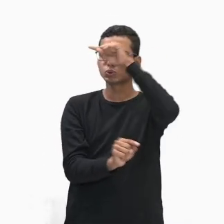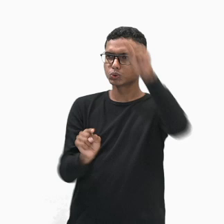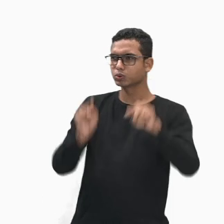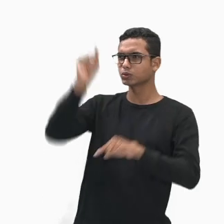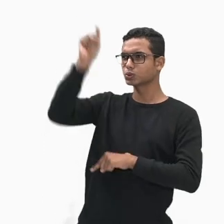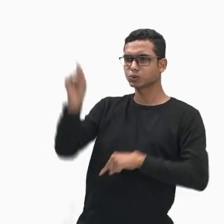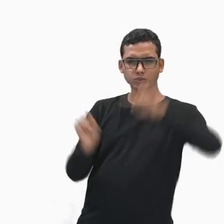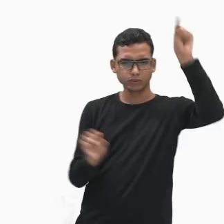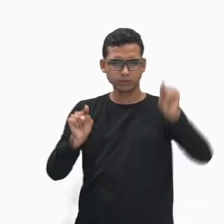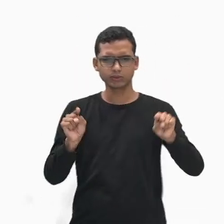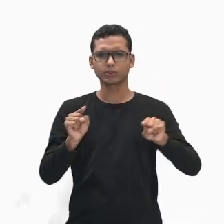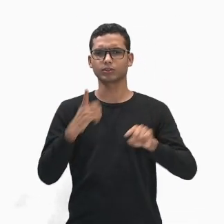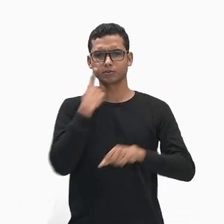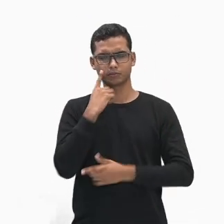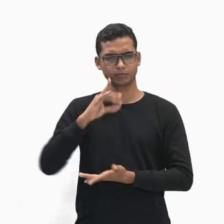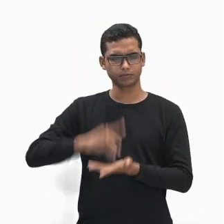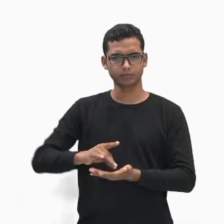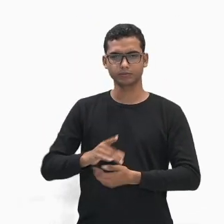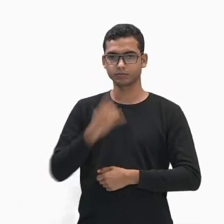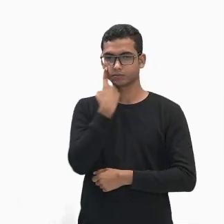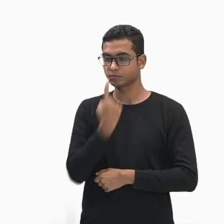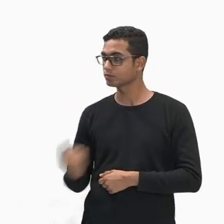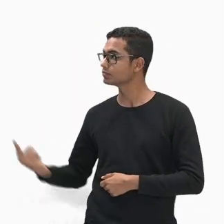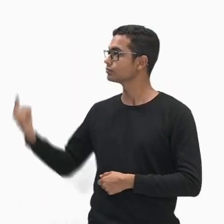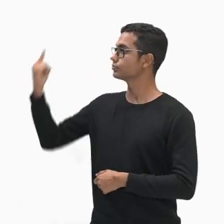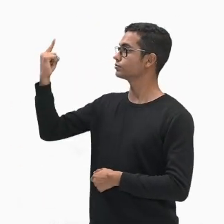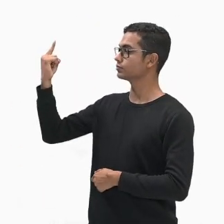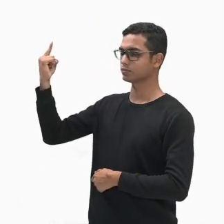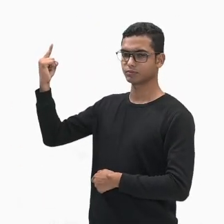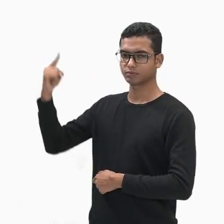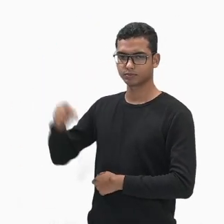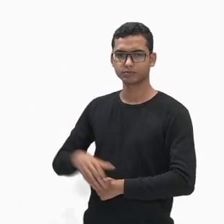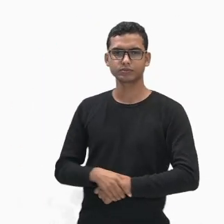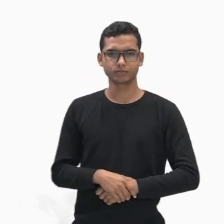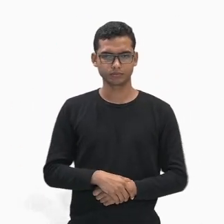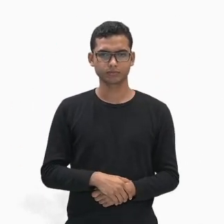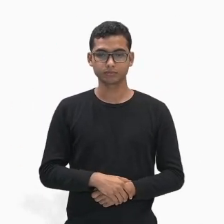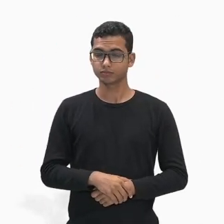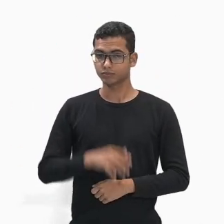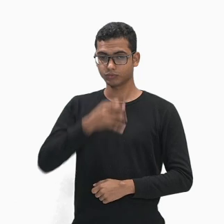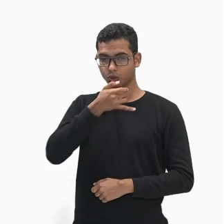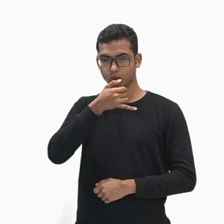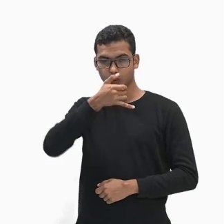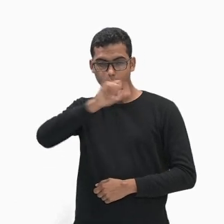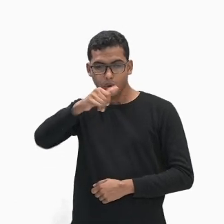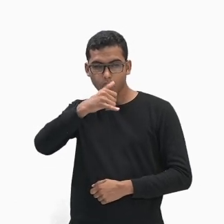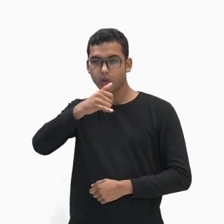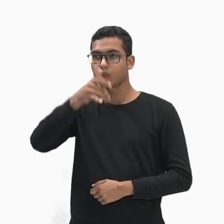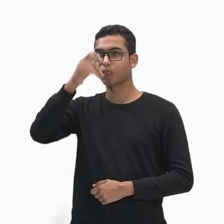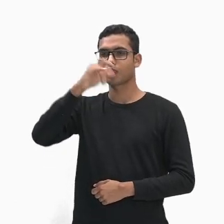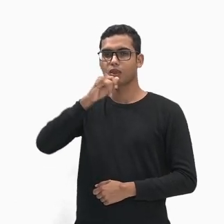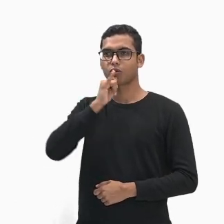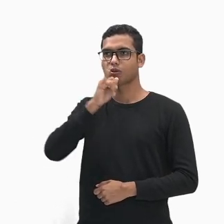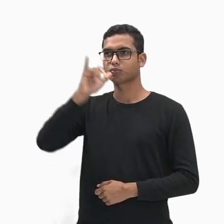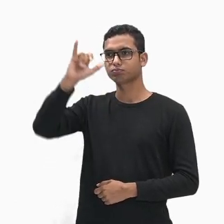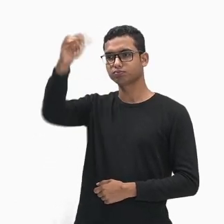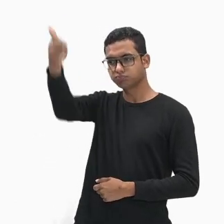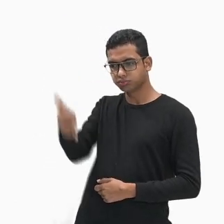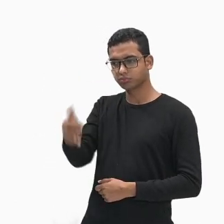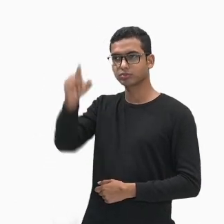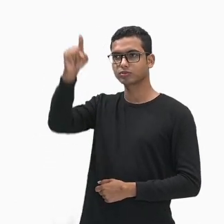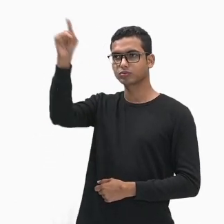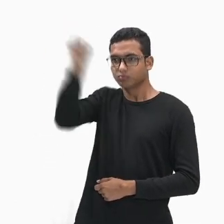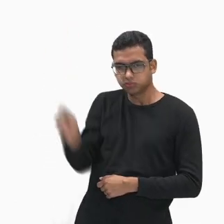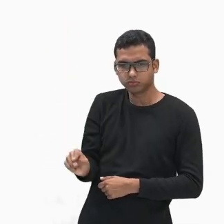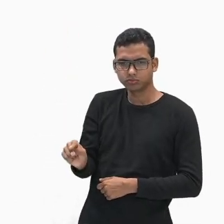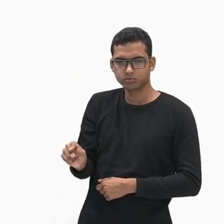elétricos que você tem aí, os raios, nada mais é do que uma descarga elétrica. E com base nesses